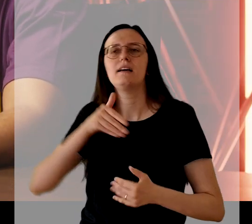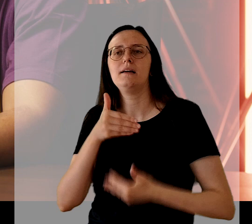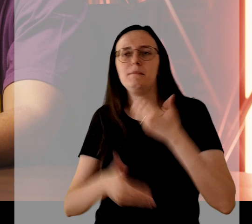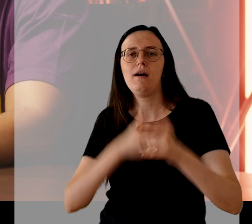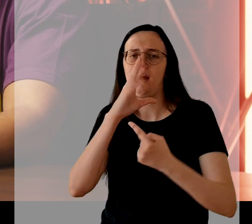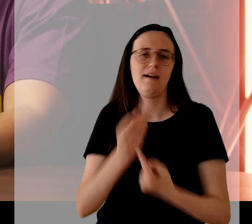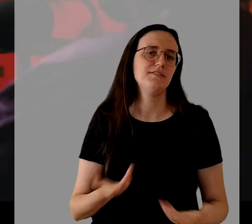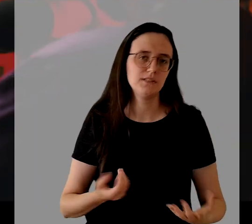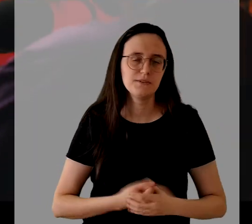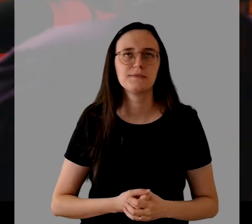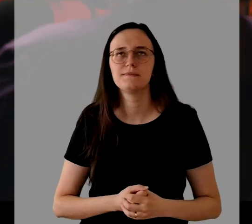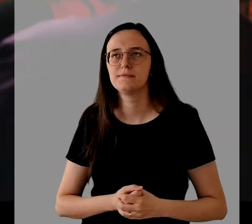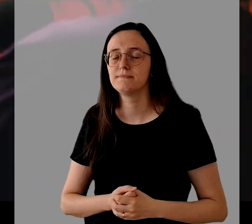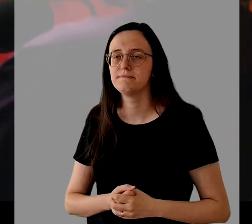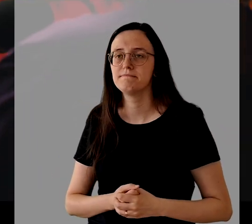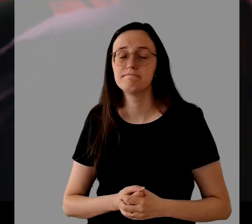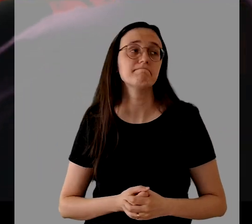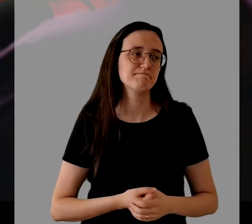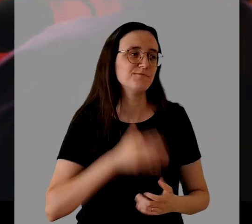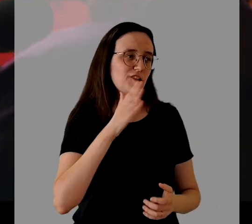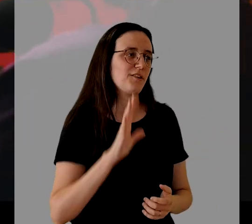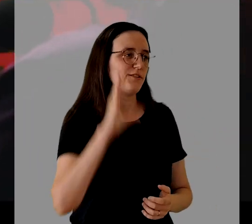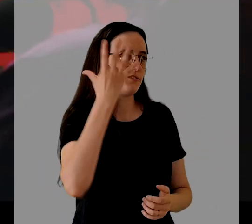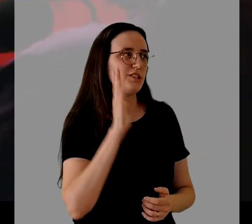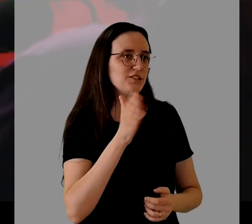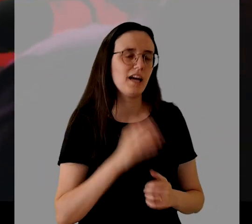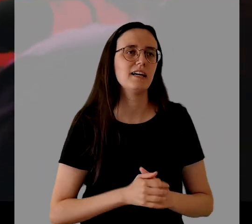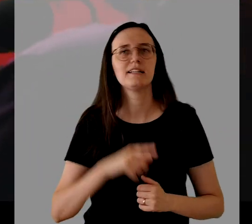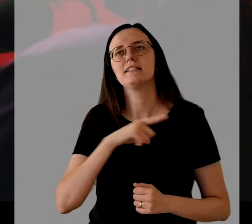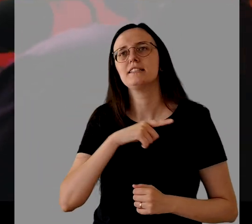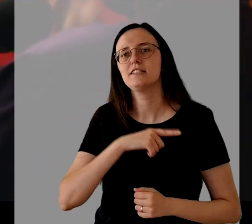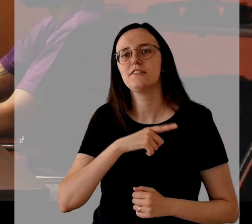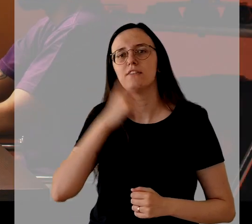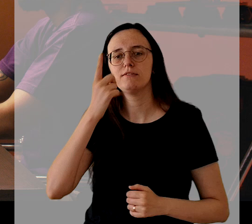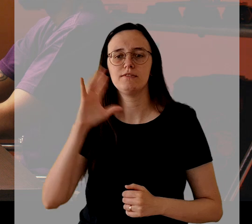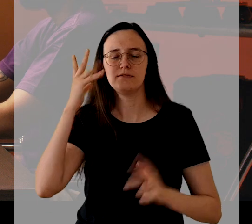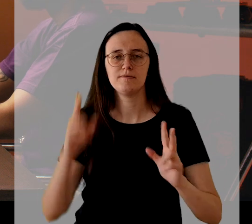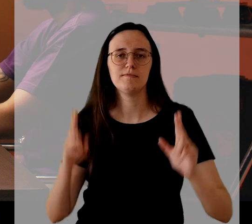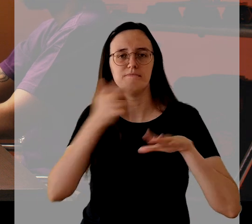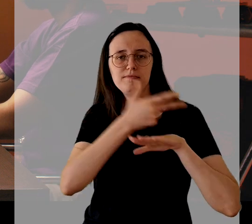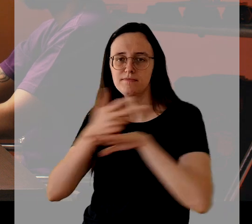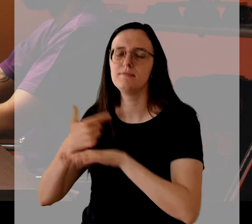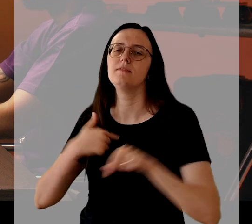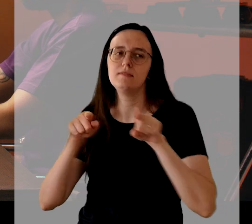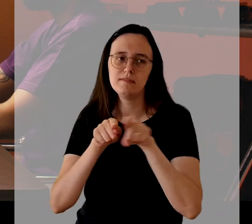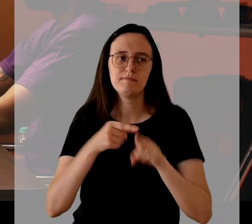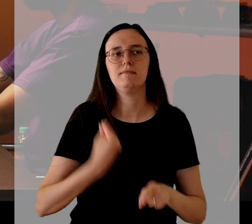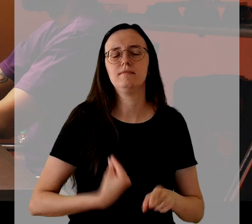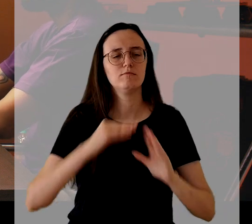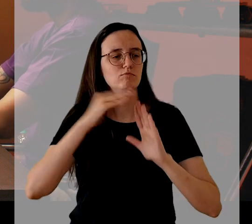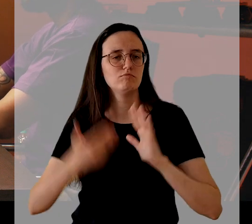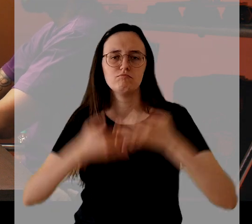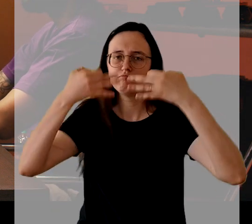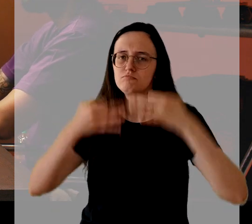ainda é um processo artístico. Isso já aconteceu bastante. Já Teve um média-metragem que eu fotografei, que também a